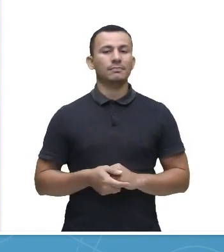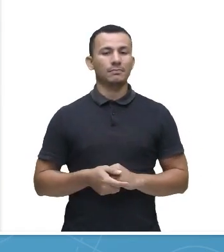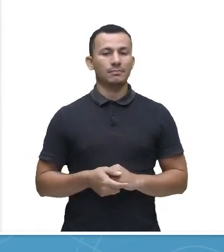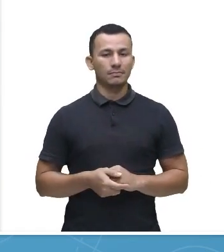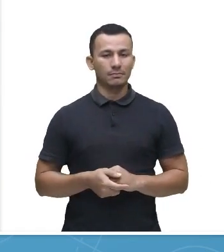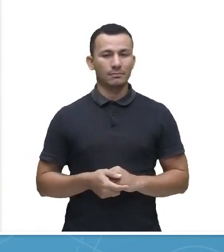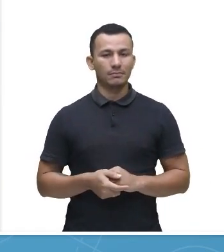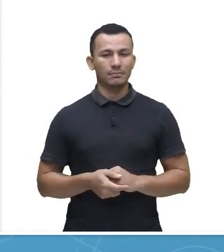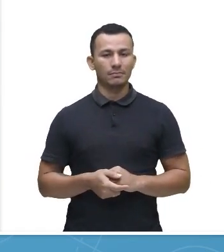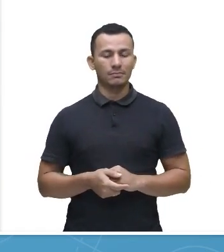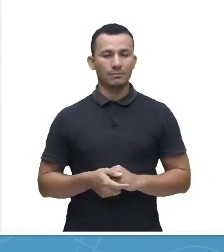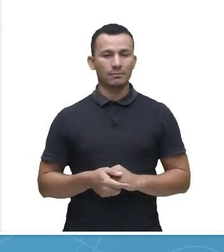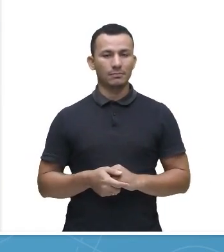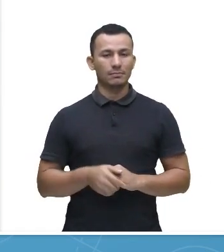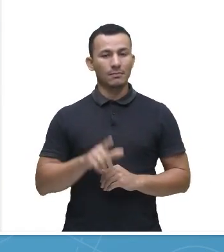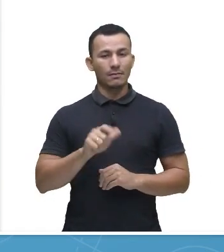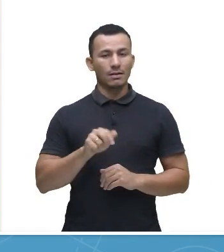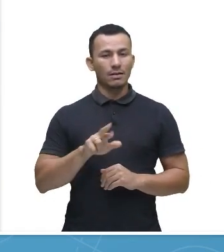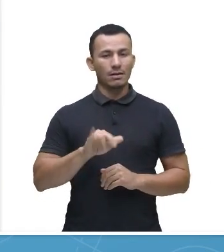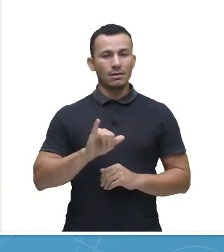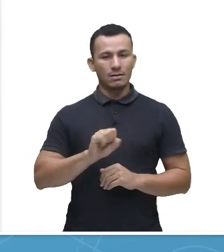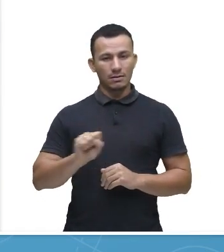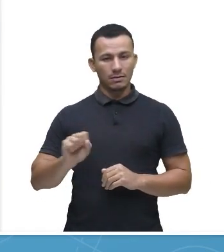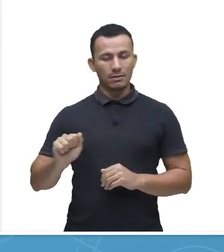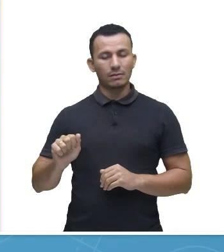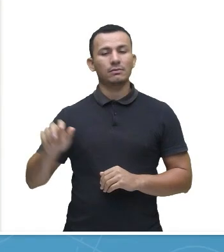Larissa respondeu também a letra A.